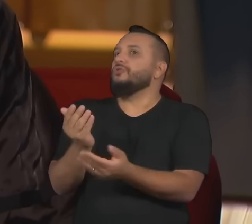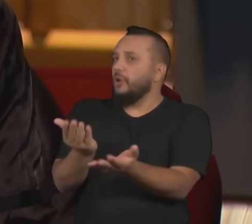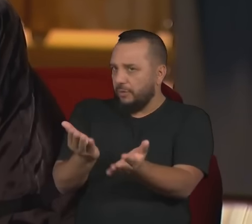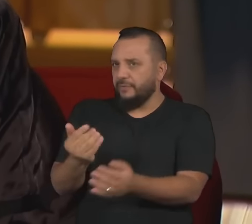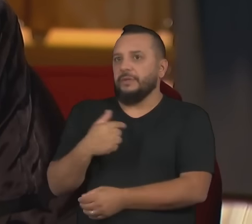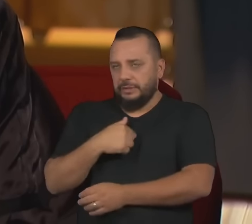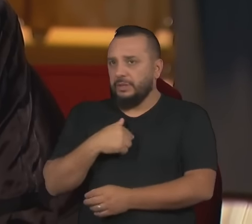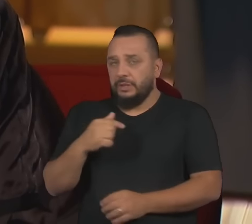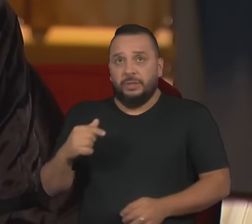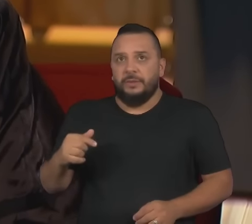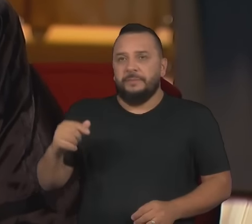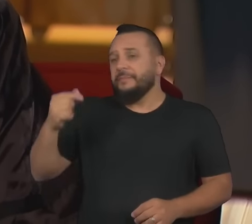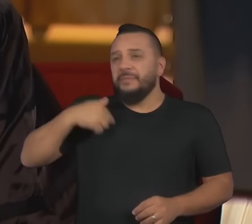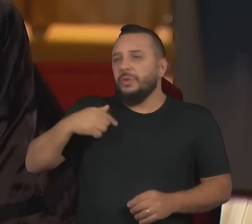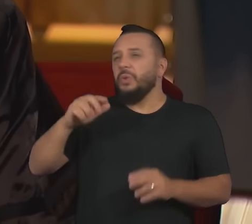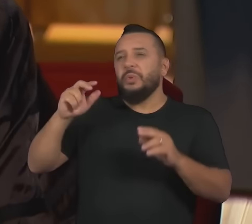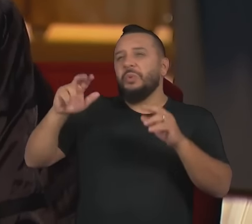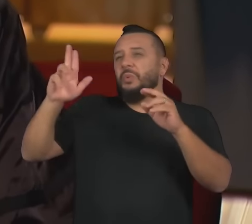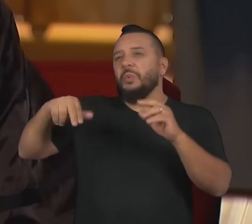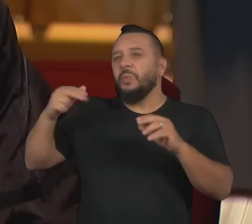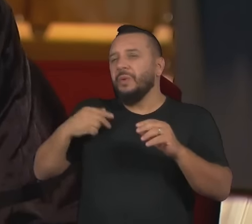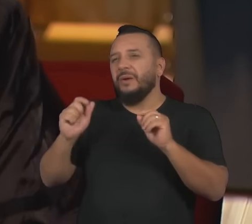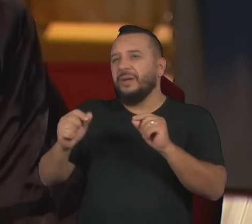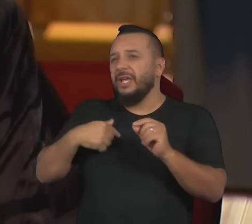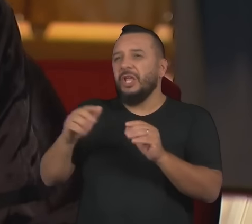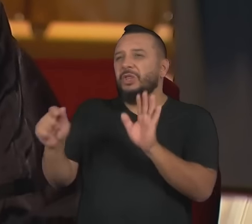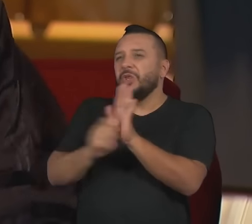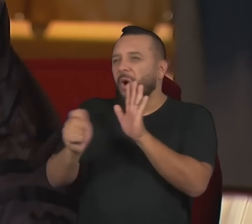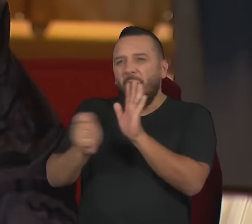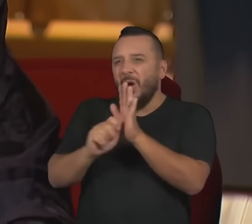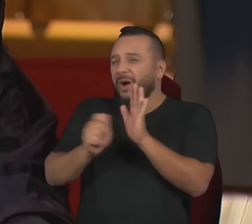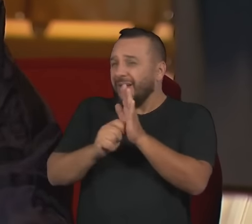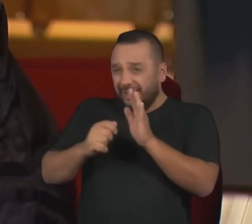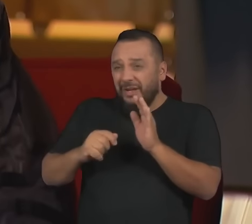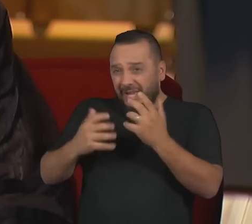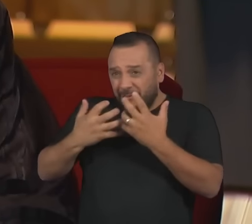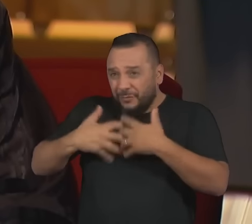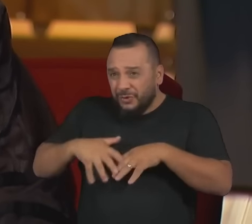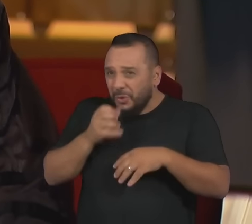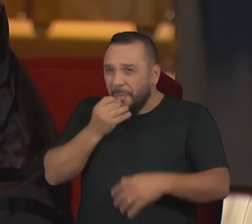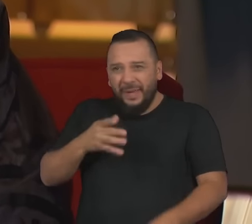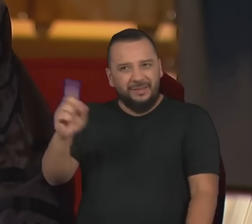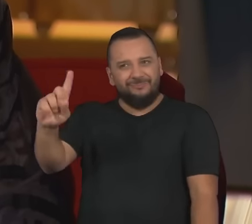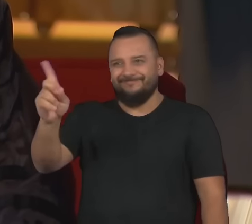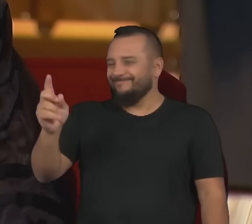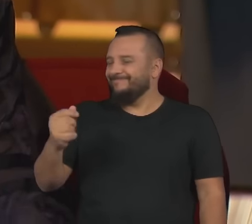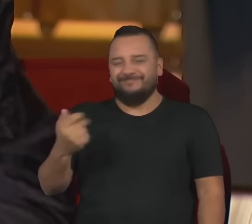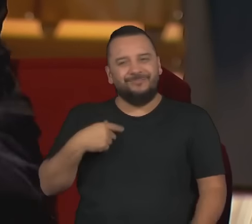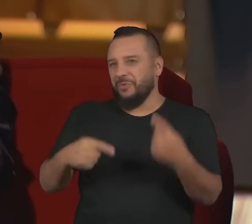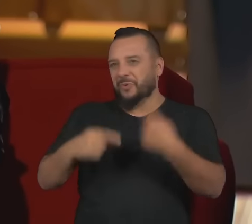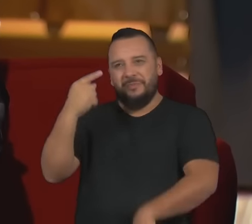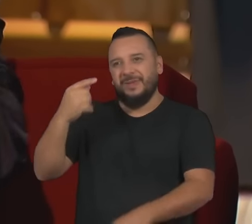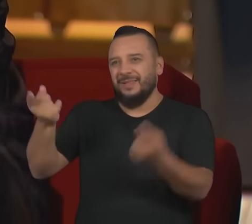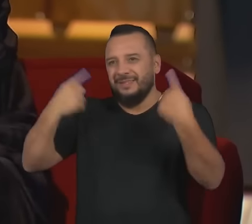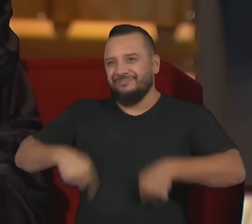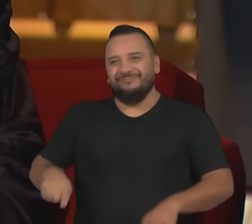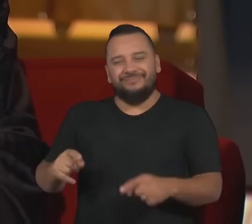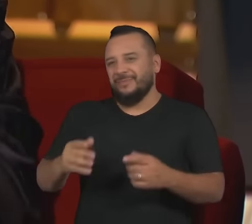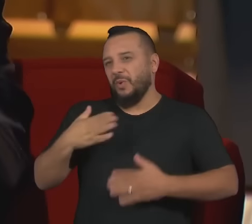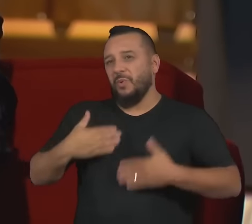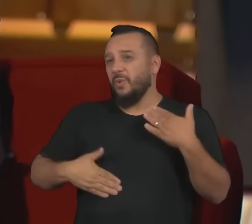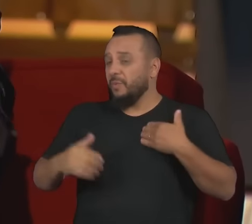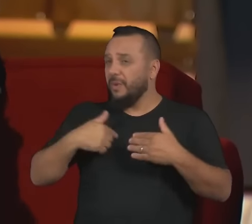nunca, a minha mente nunca se deu bem com drogas, entendeu, cara? Nunca se deu bem com drogas. Então, eu sou uma pessoa